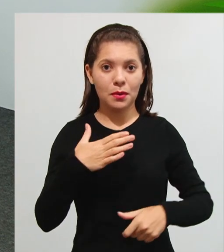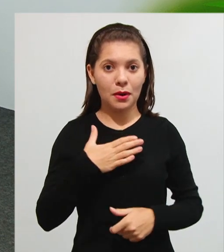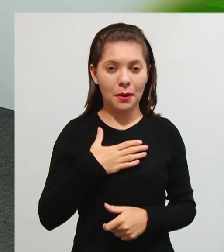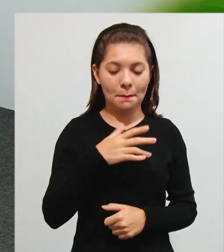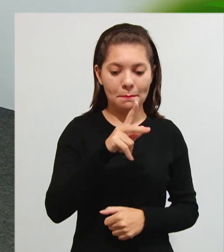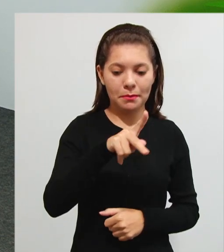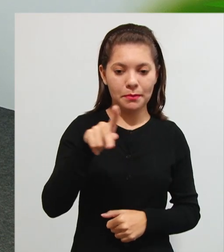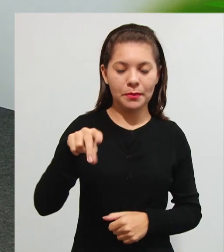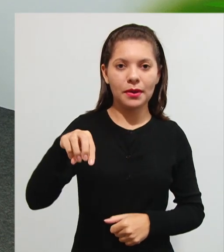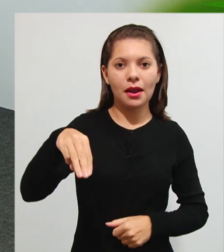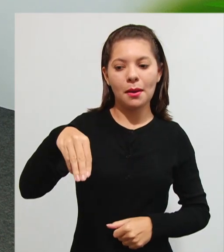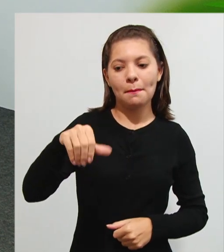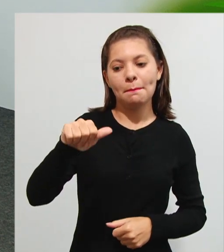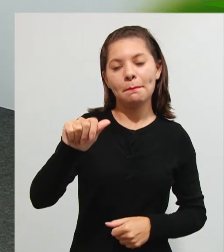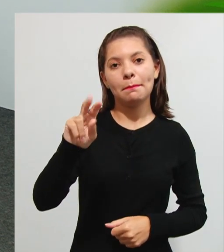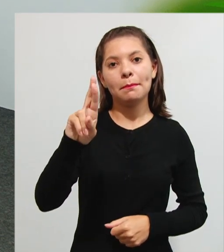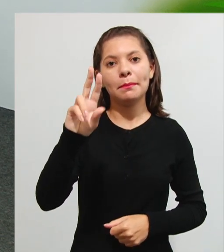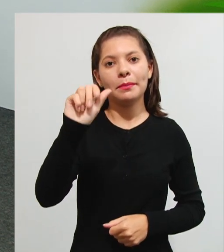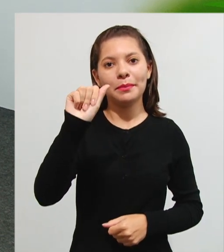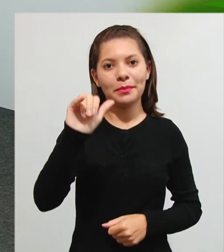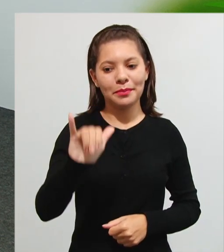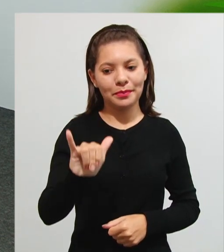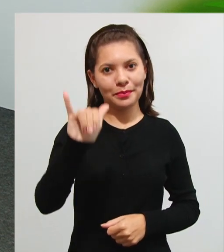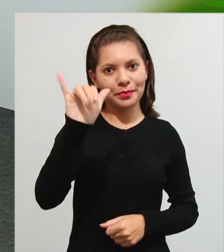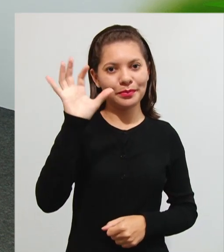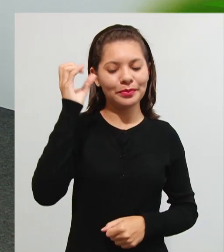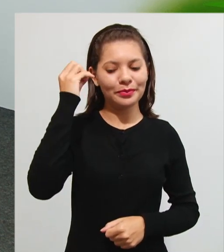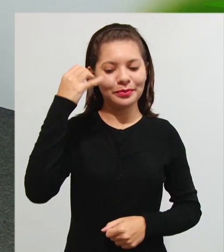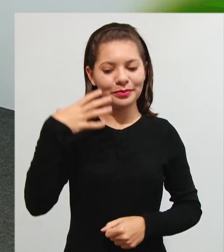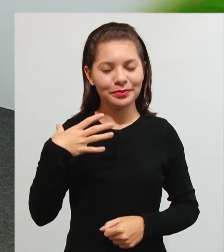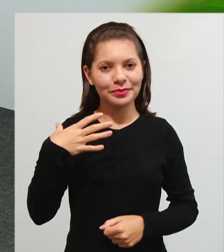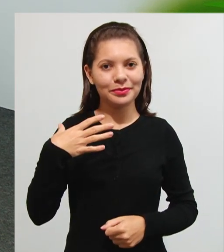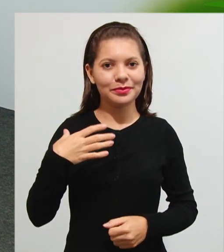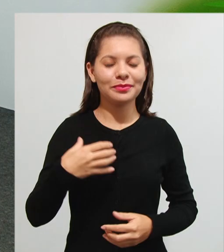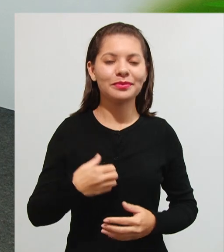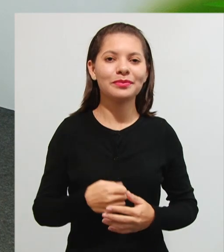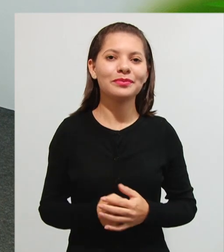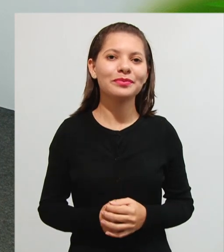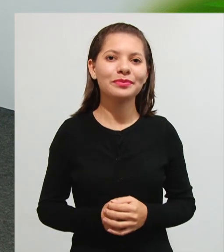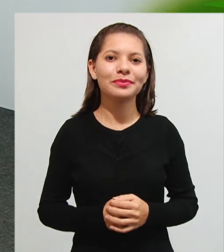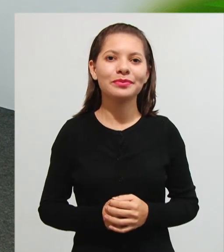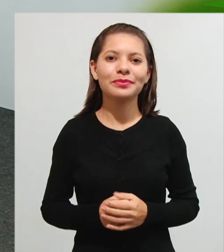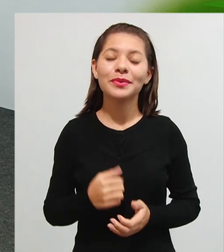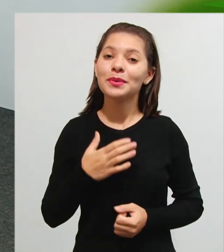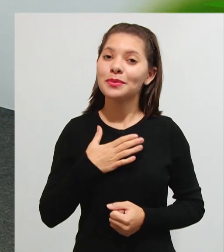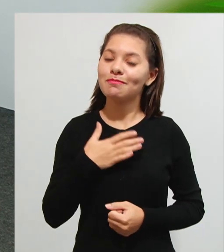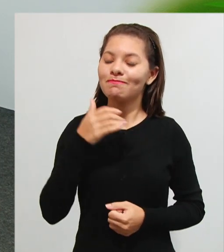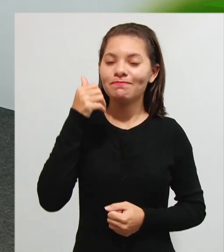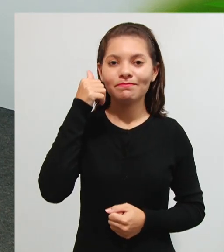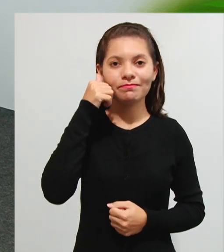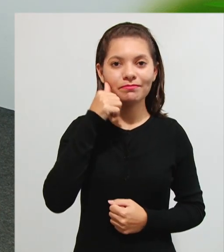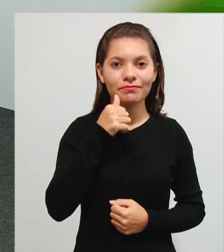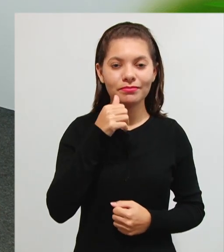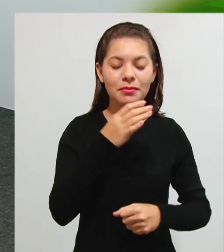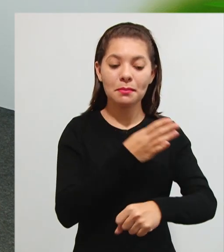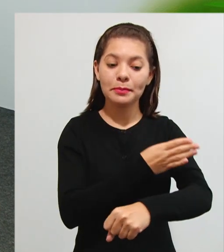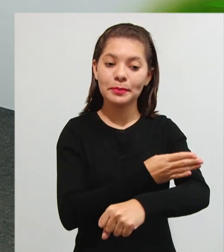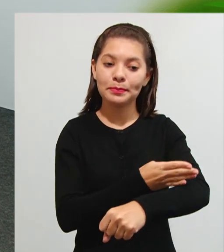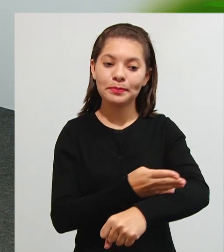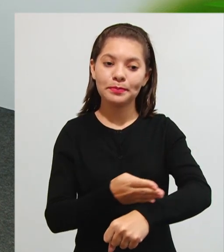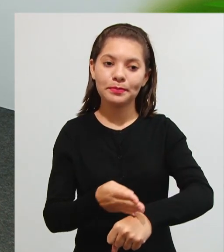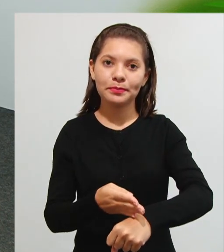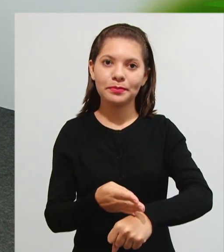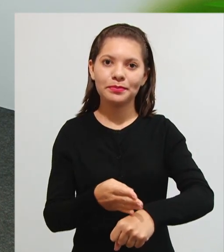maraí Rodrigues vou fazer minha audiodescrição isso mulher branca